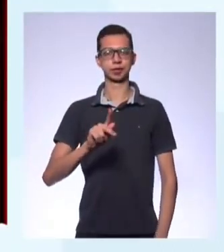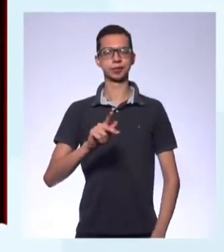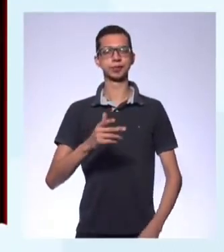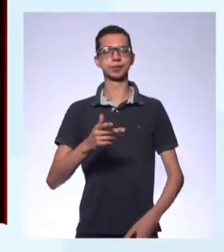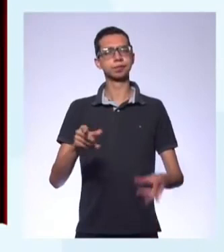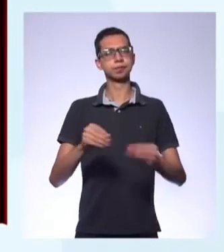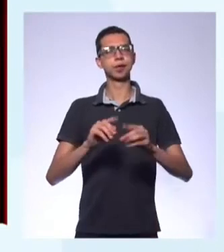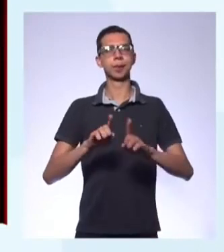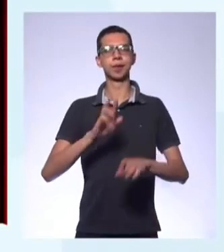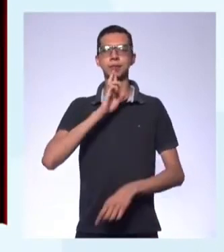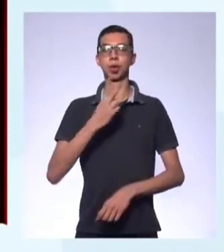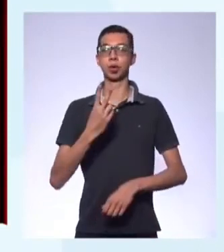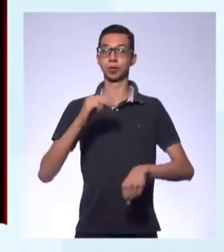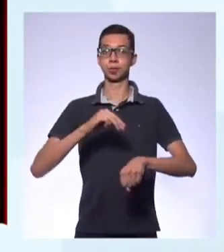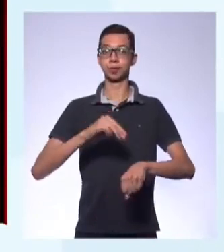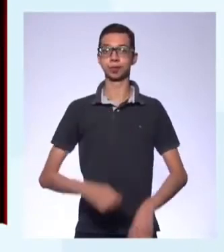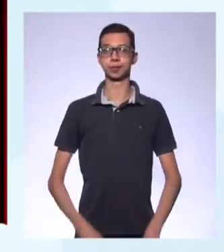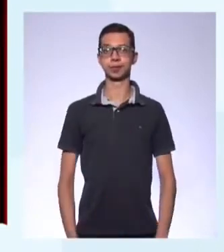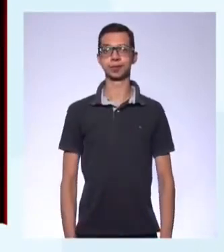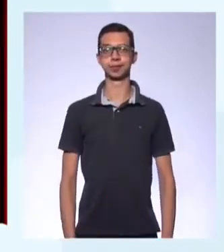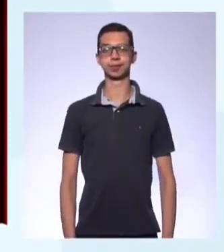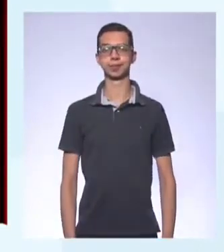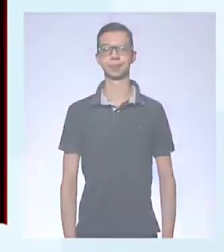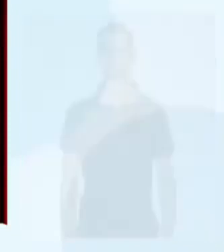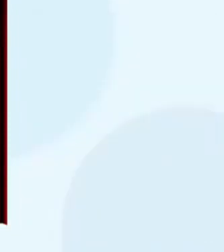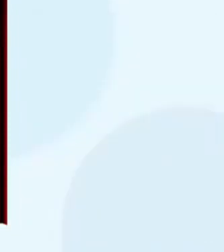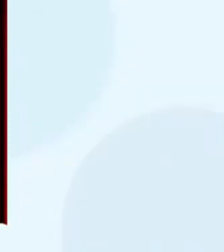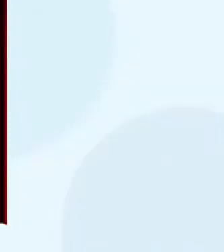nós. 2 minutinhos. Vamos lá?